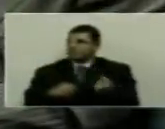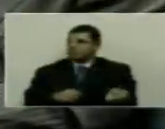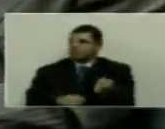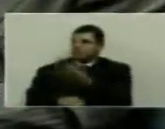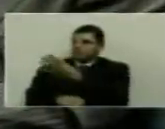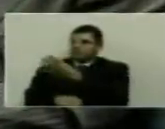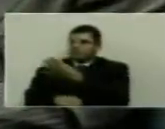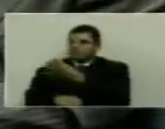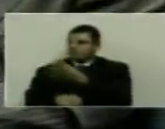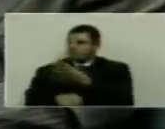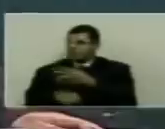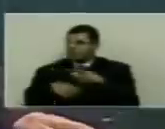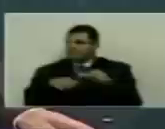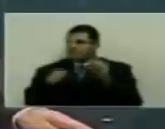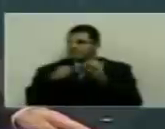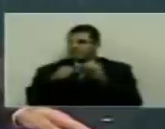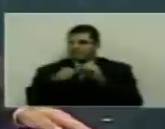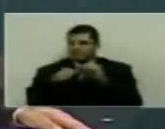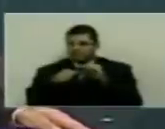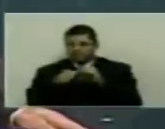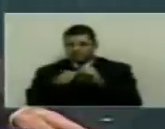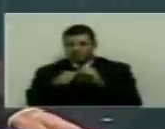novo, ao senhor Madureira, que fez